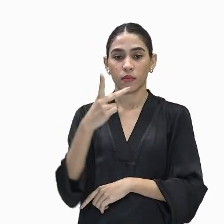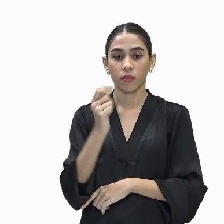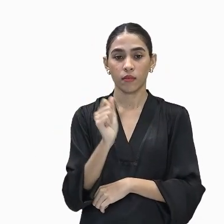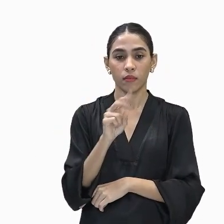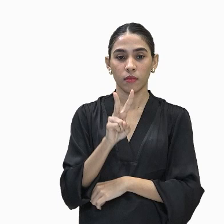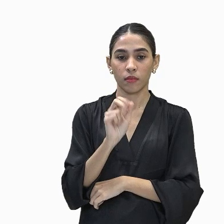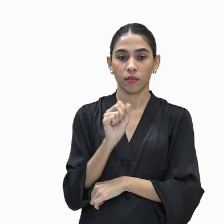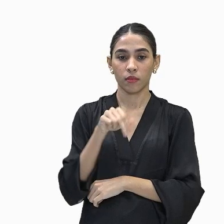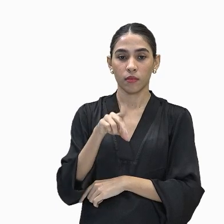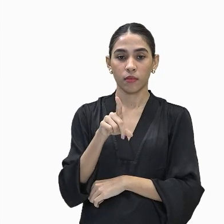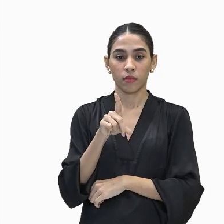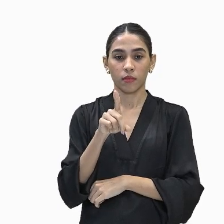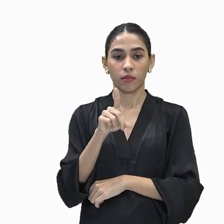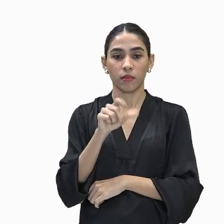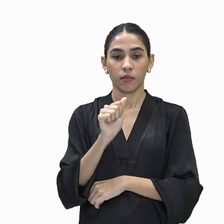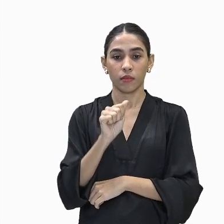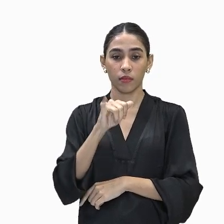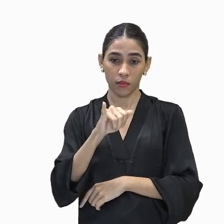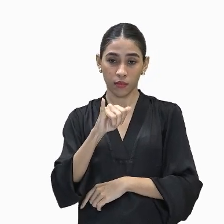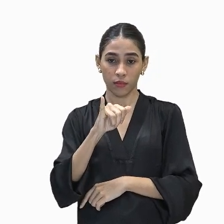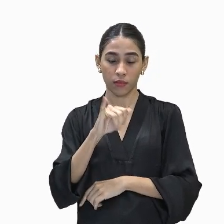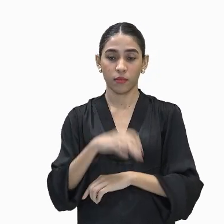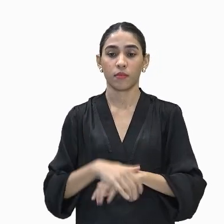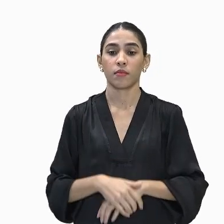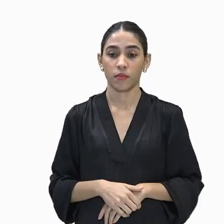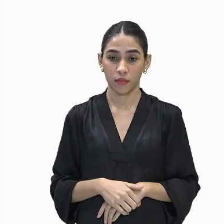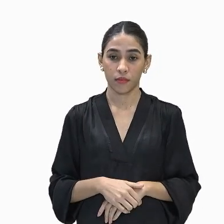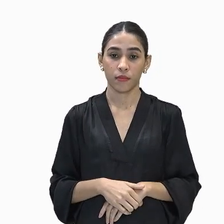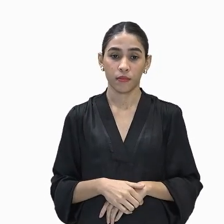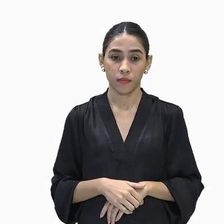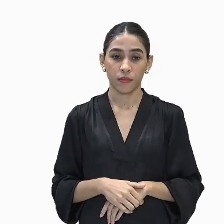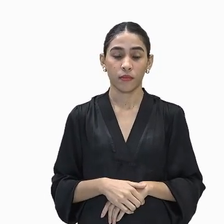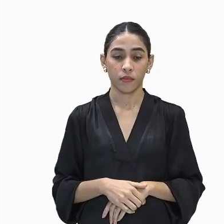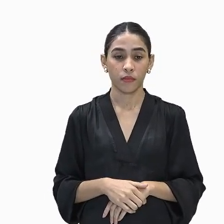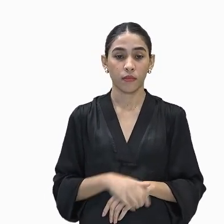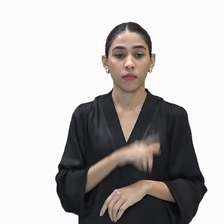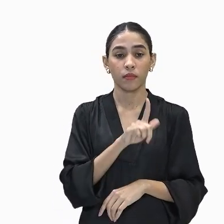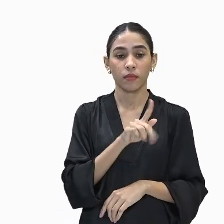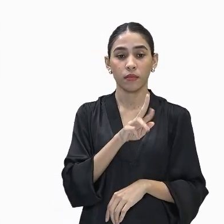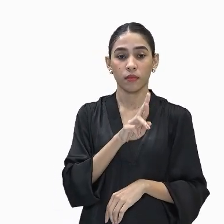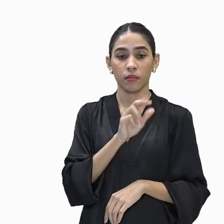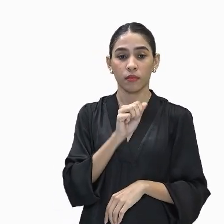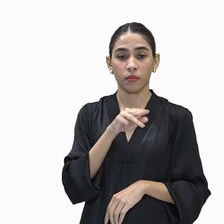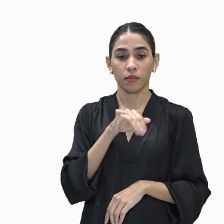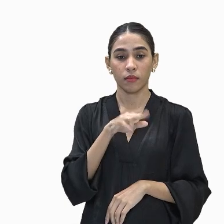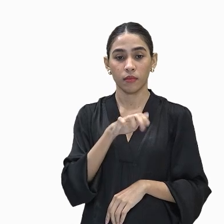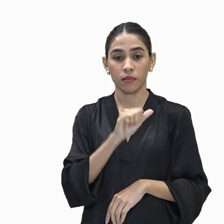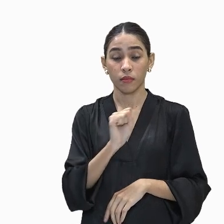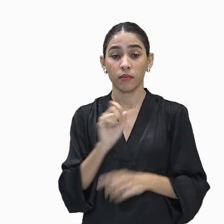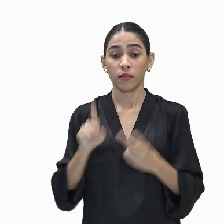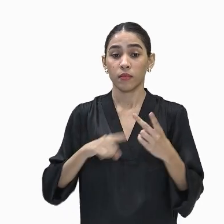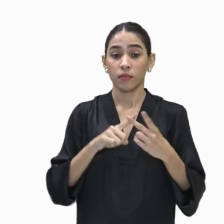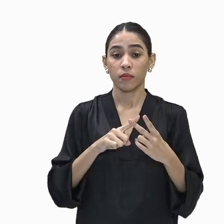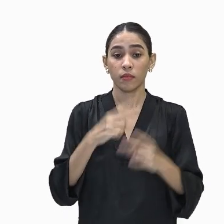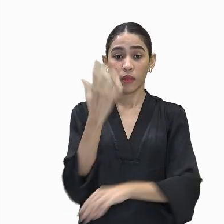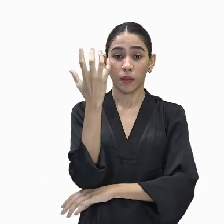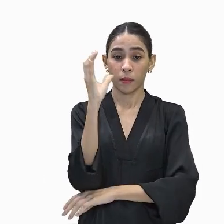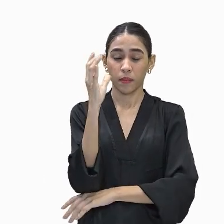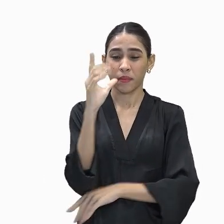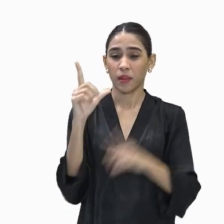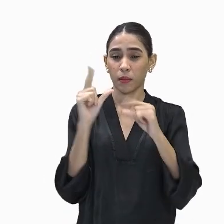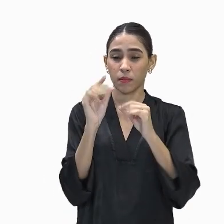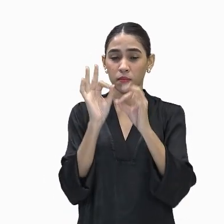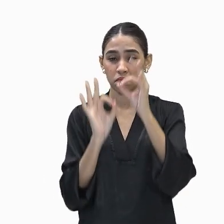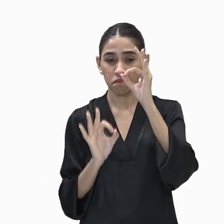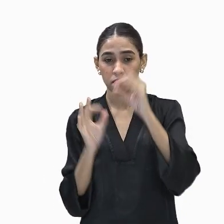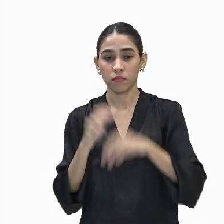vegetação chamada de Yanvandaí. Os gramíneos e arbustos são de médio porte e